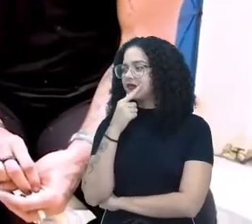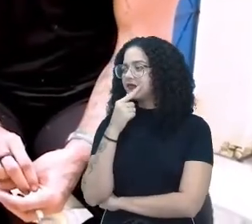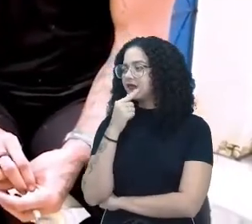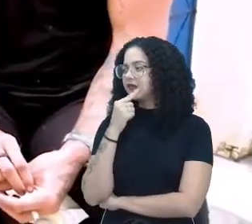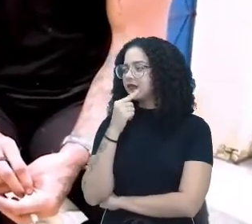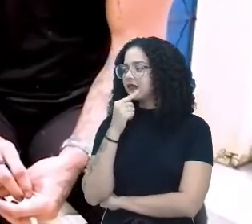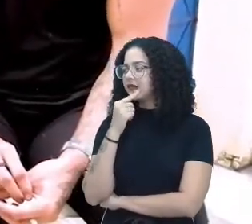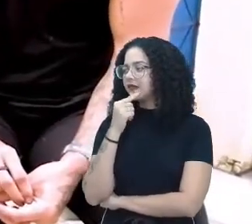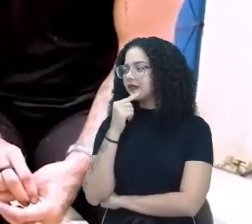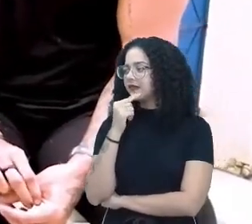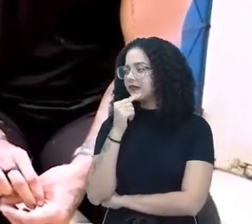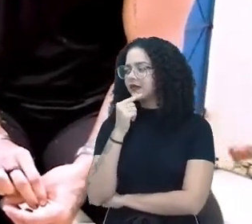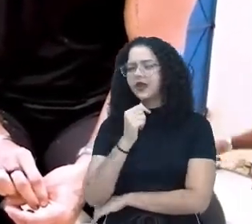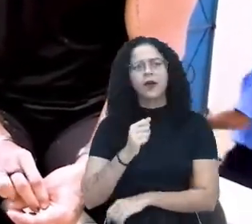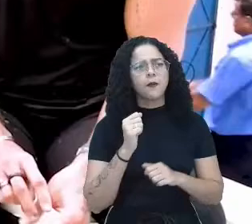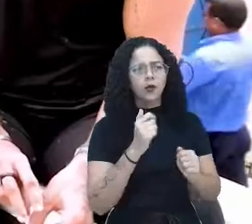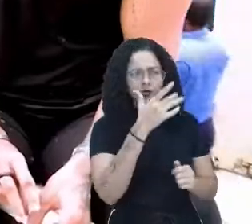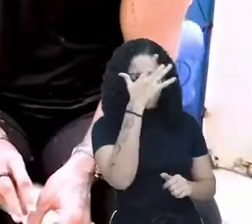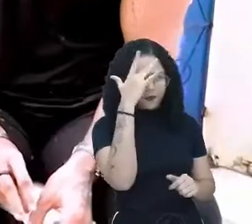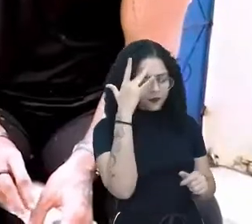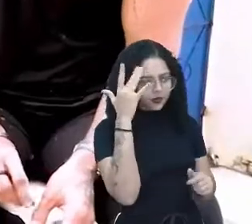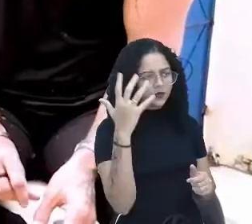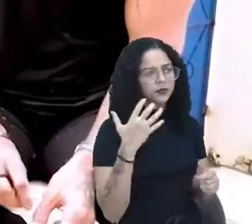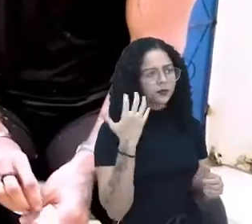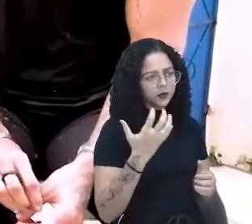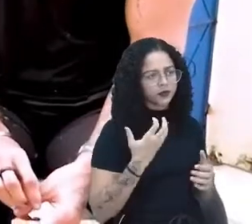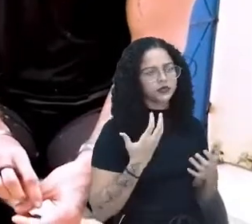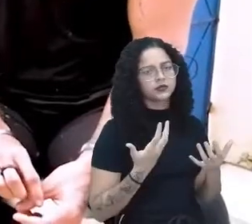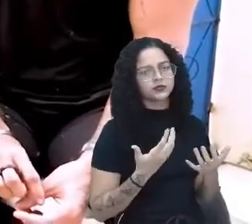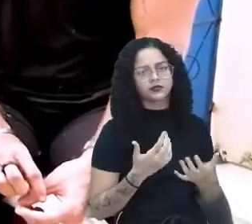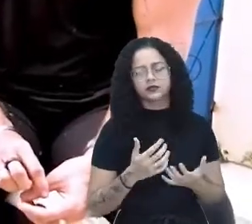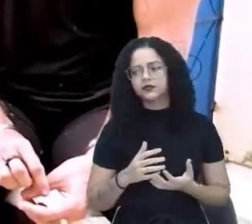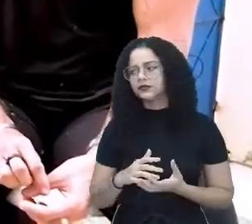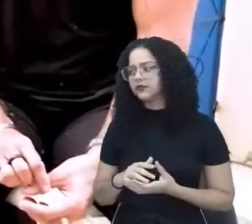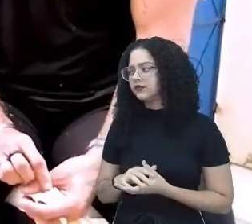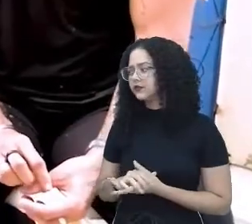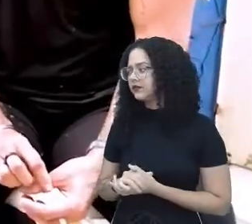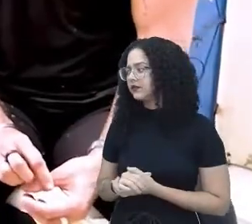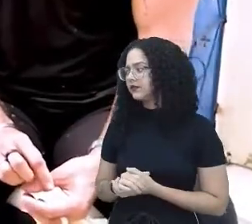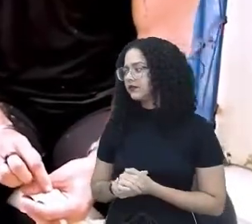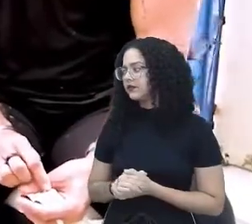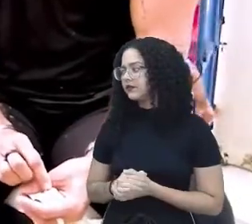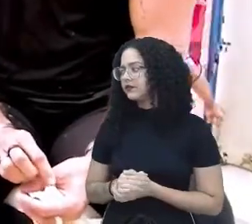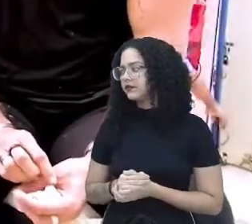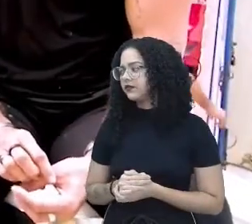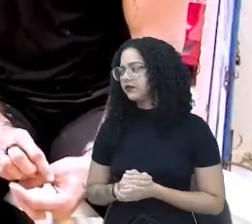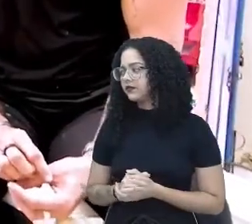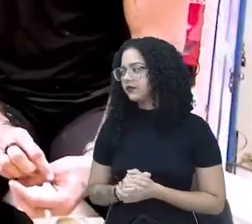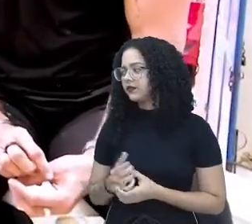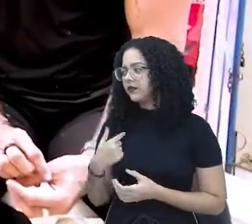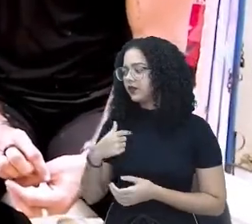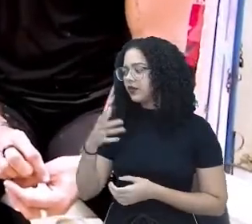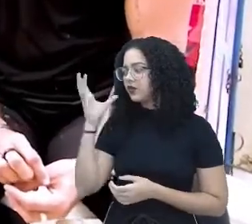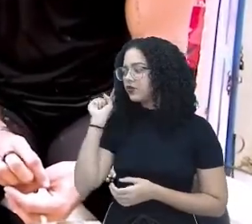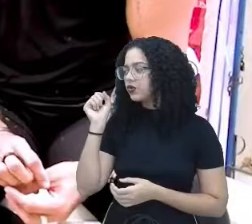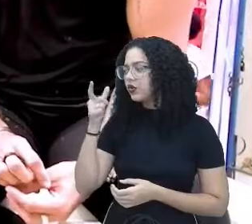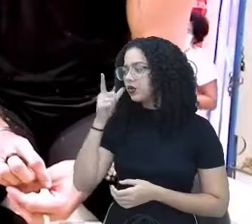Pode ser um músico, um artista, não precisa ser uma música específica, que eu acho que é mais Pronto. difícil. Pronto, uma música bacana. Eu tava ouvindo